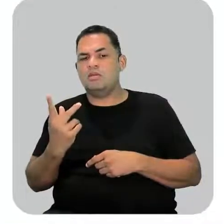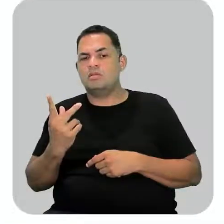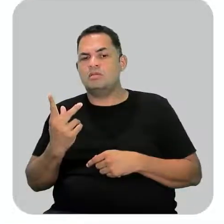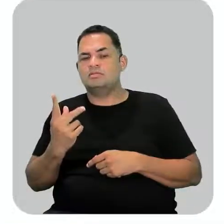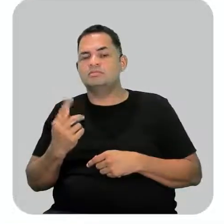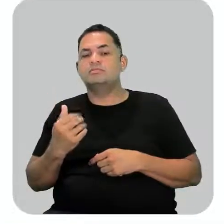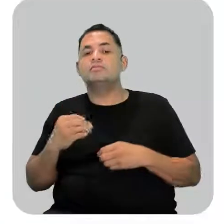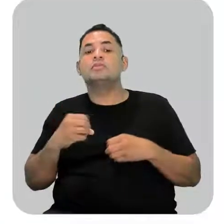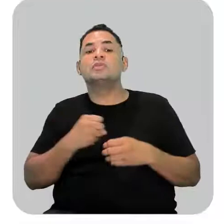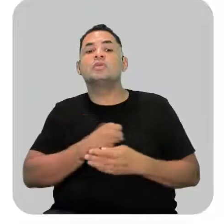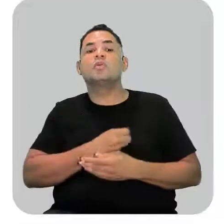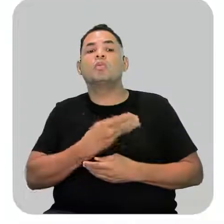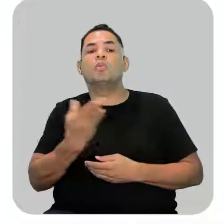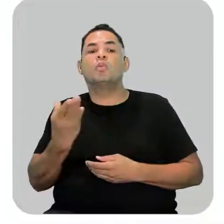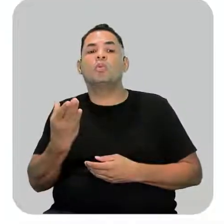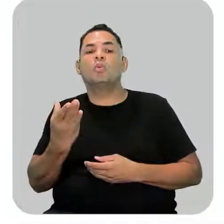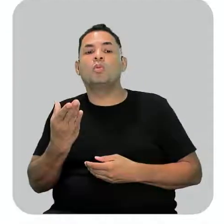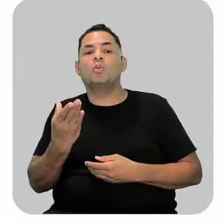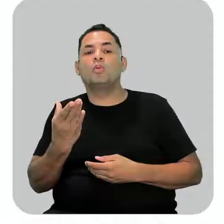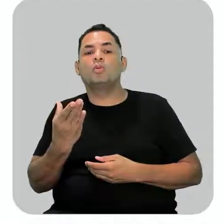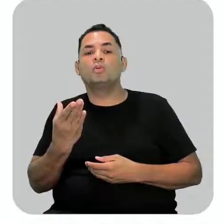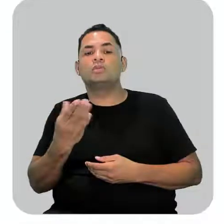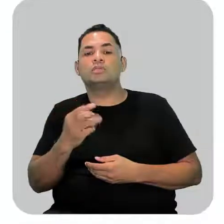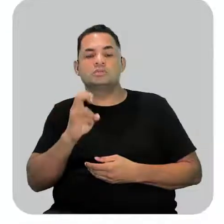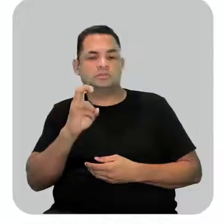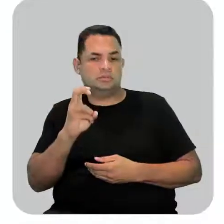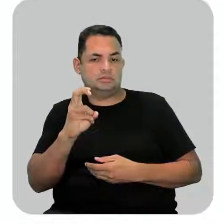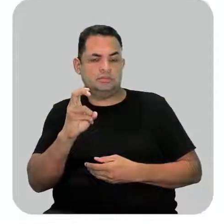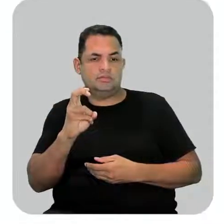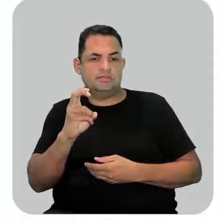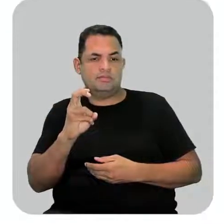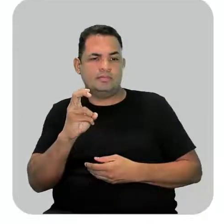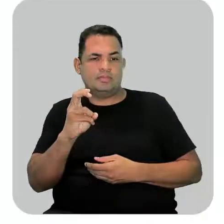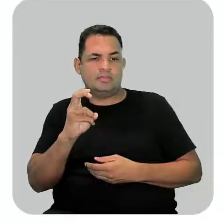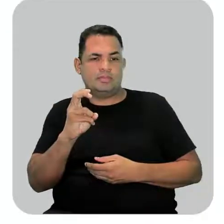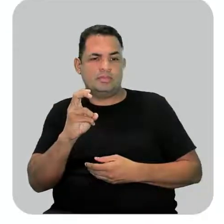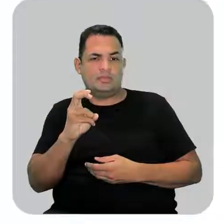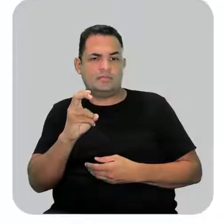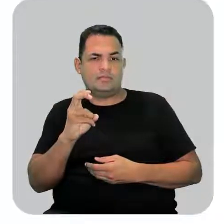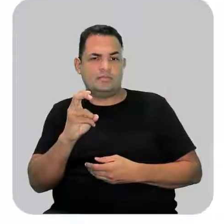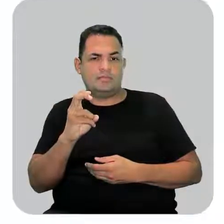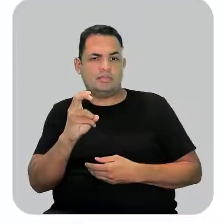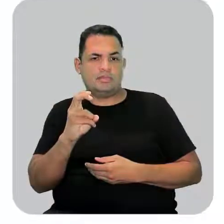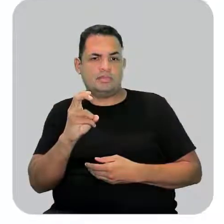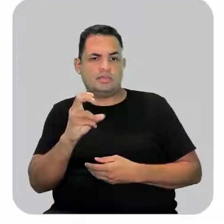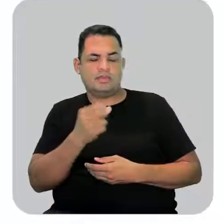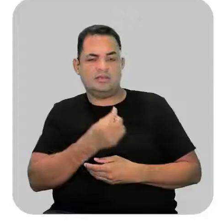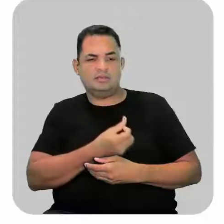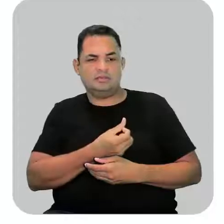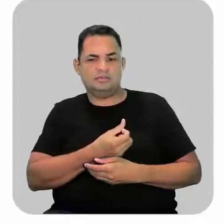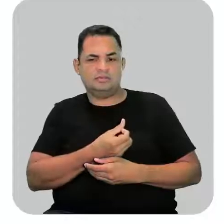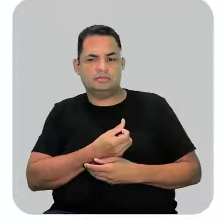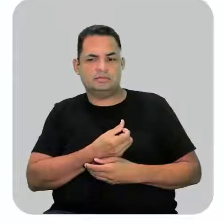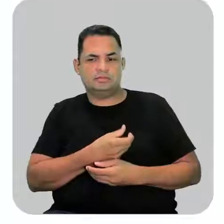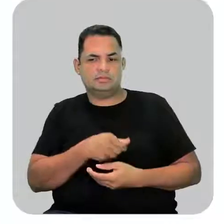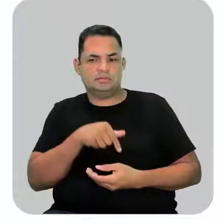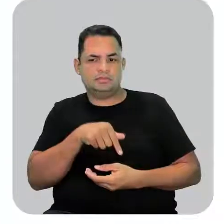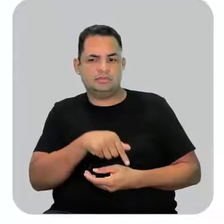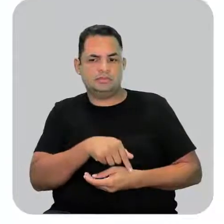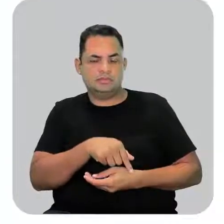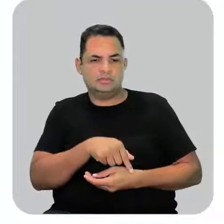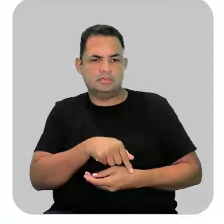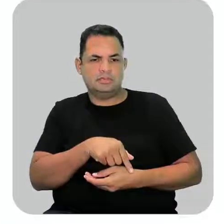Eu vou ter quantos? Eu já tenho 5 aqui, né? Então, eu vou ter 6,